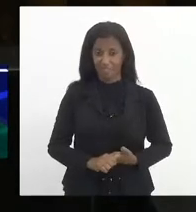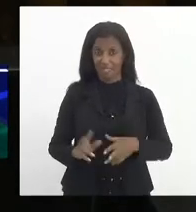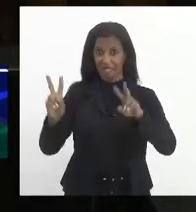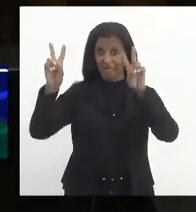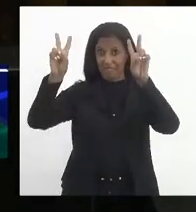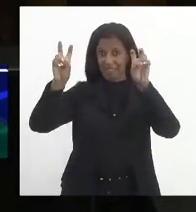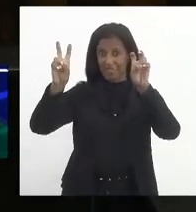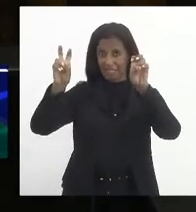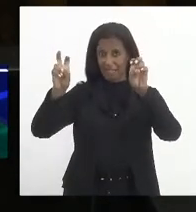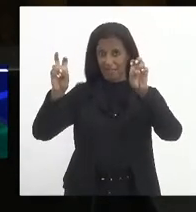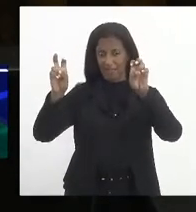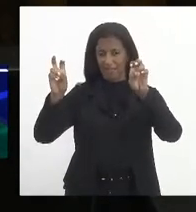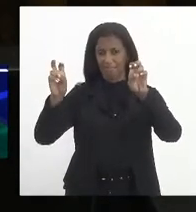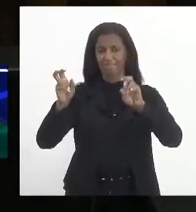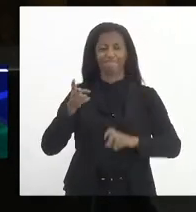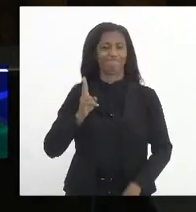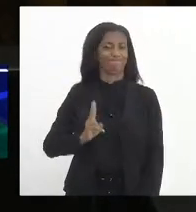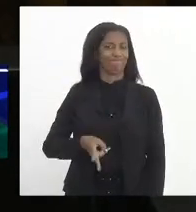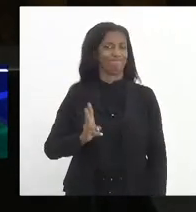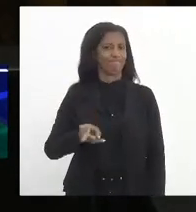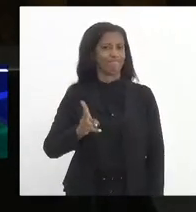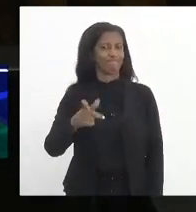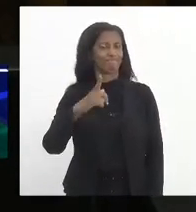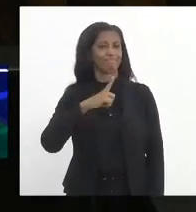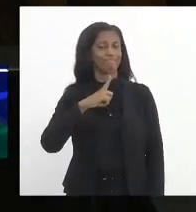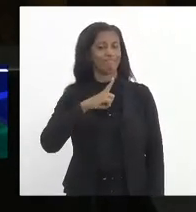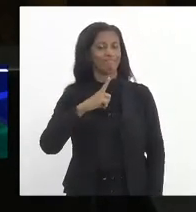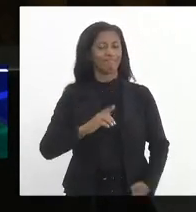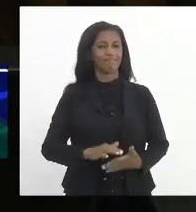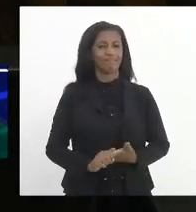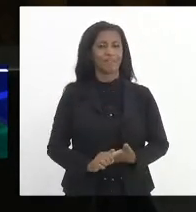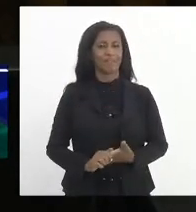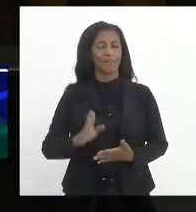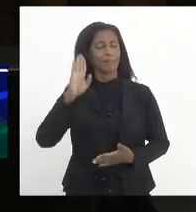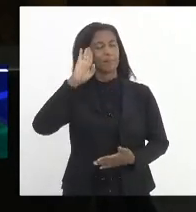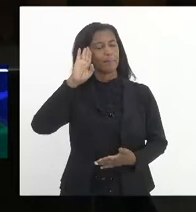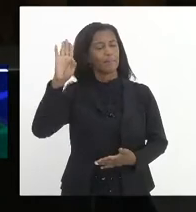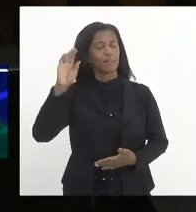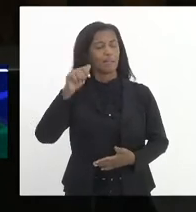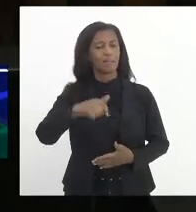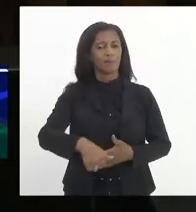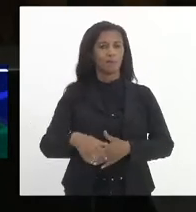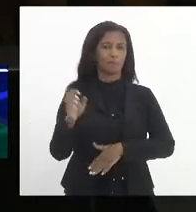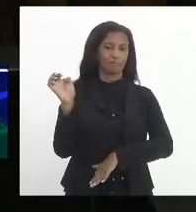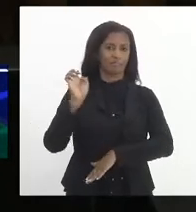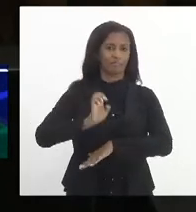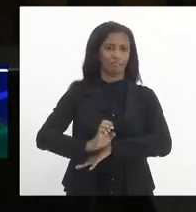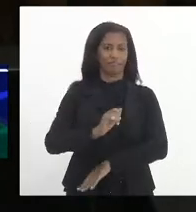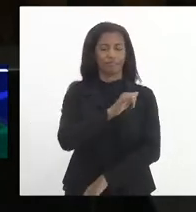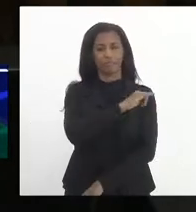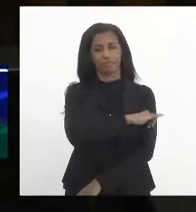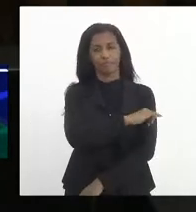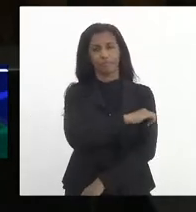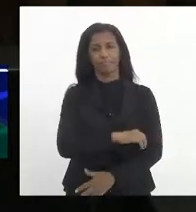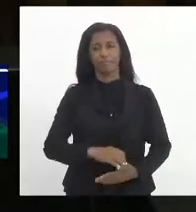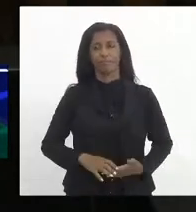falta e principalmente aqui no estado do Rio de Janeiro